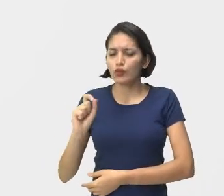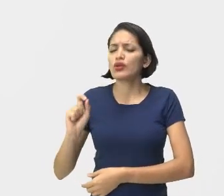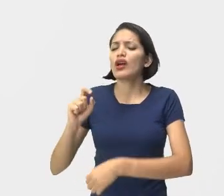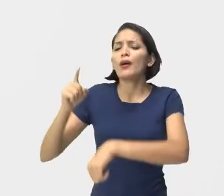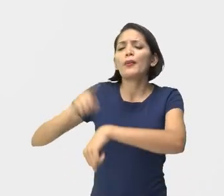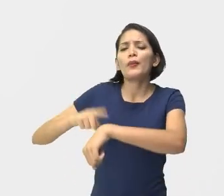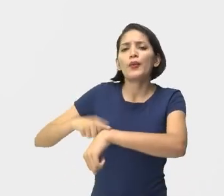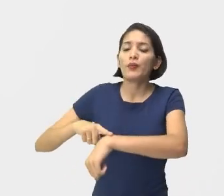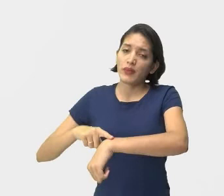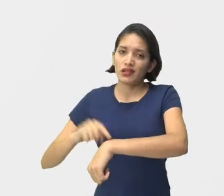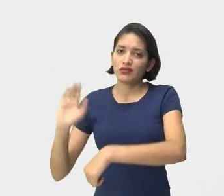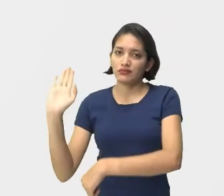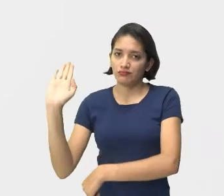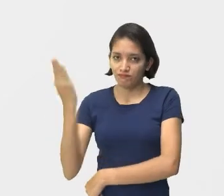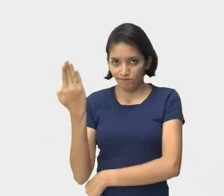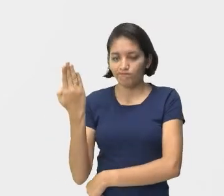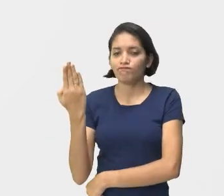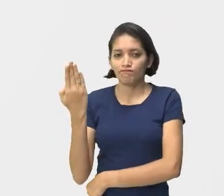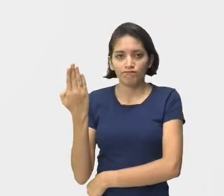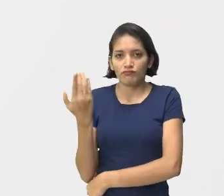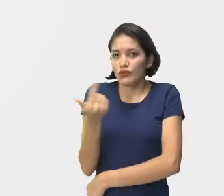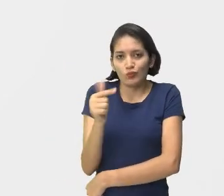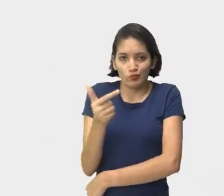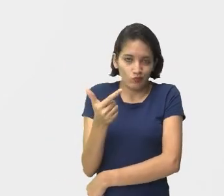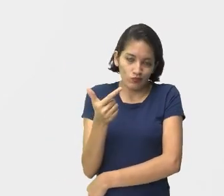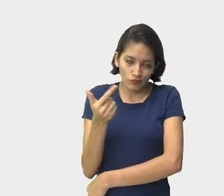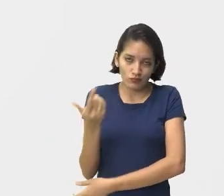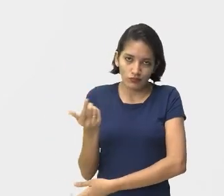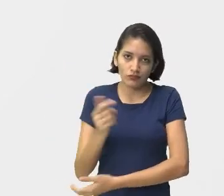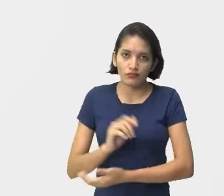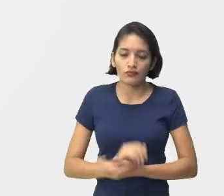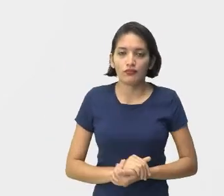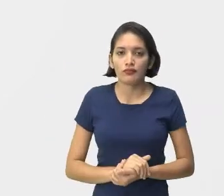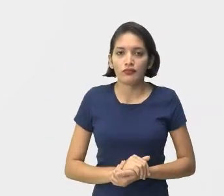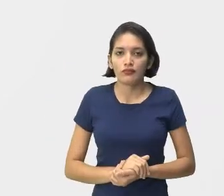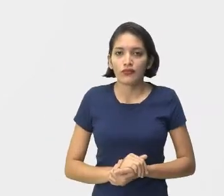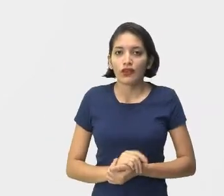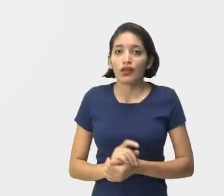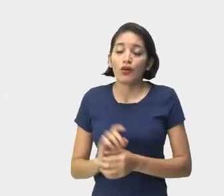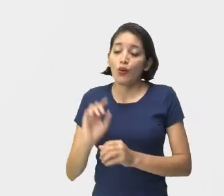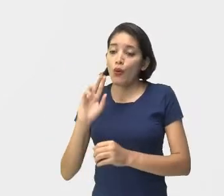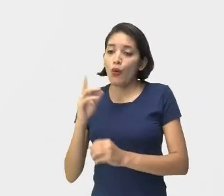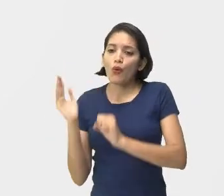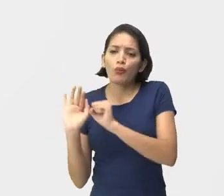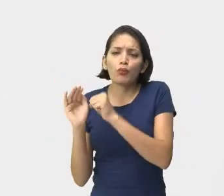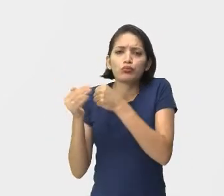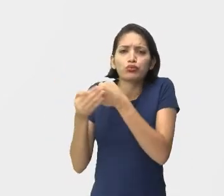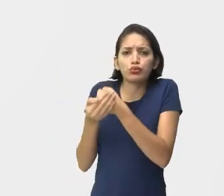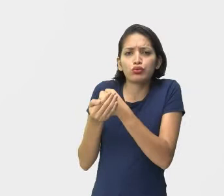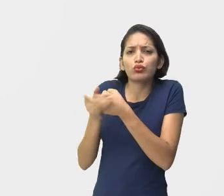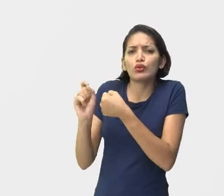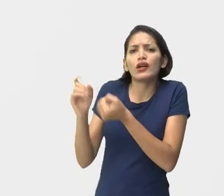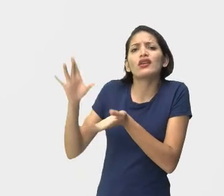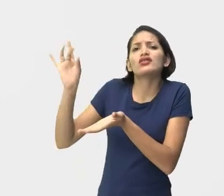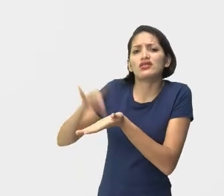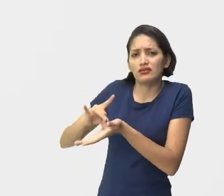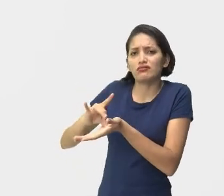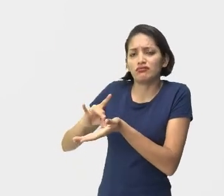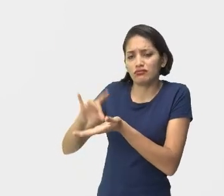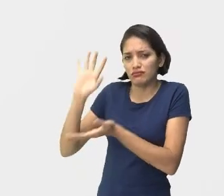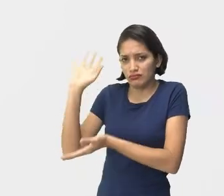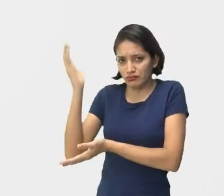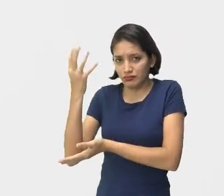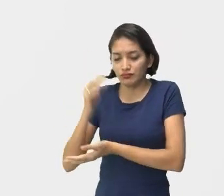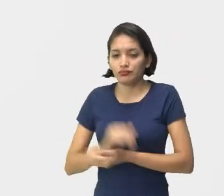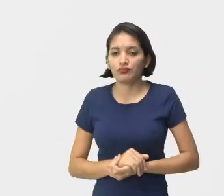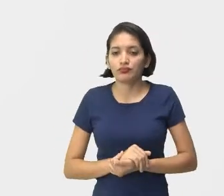ideia falsa, né? Que na verdade não existe. Oculta a realidade dos fatos.